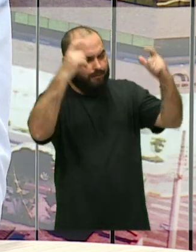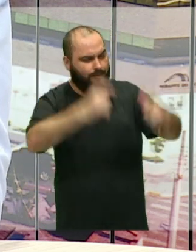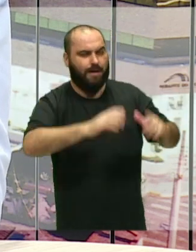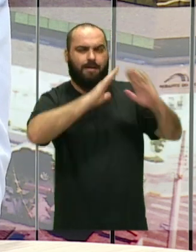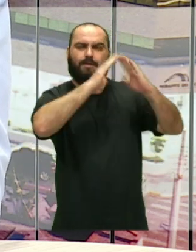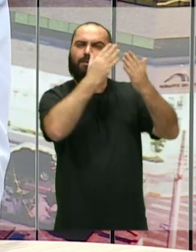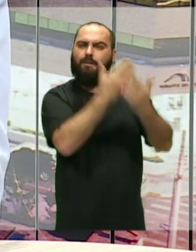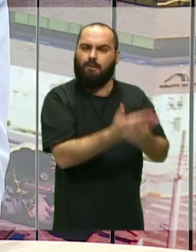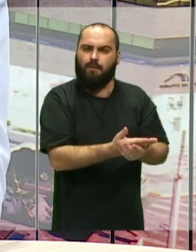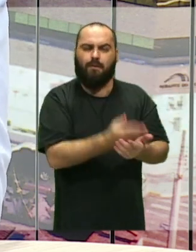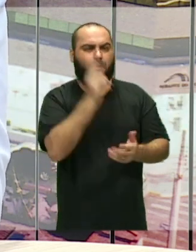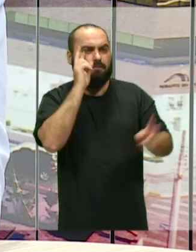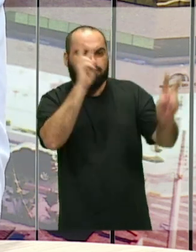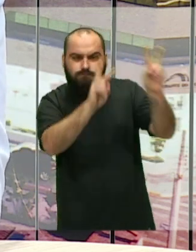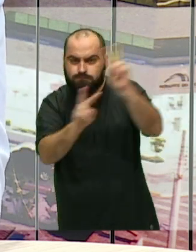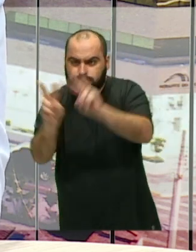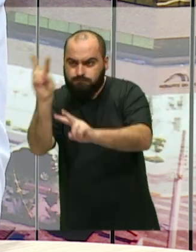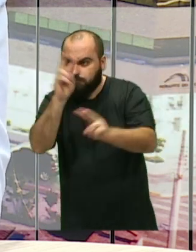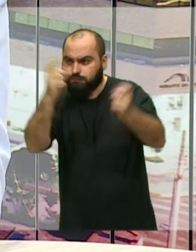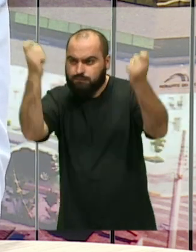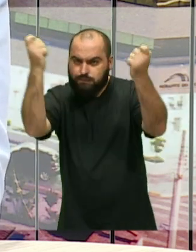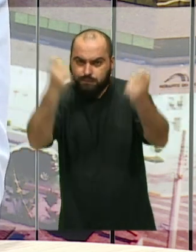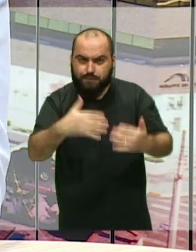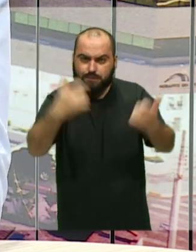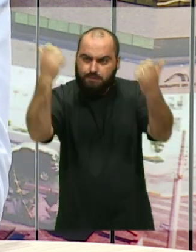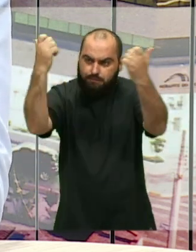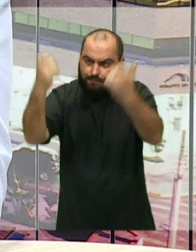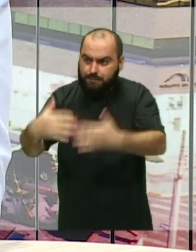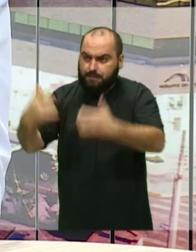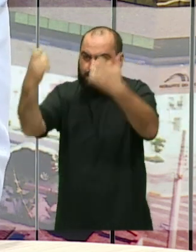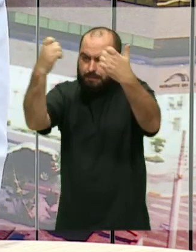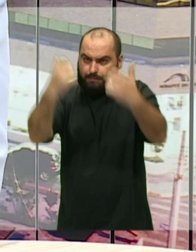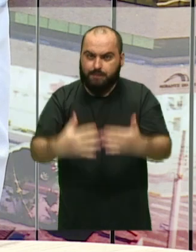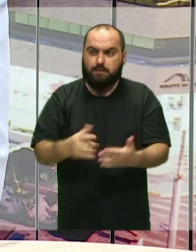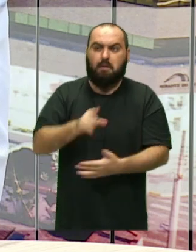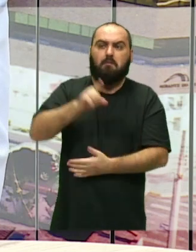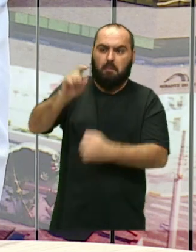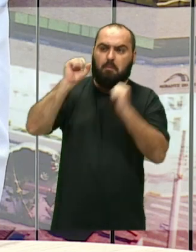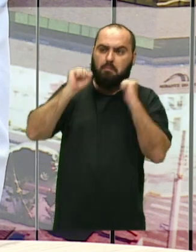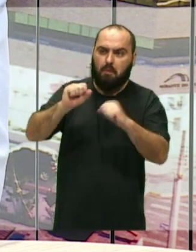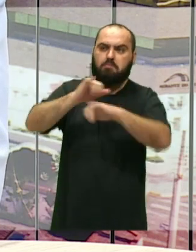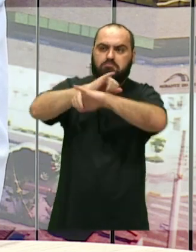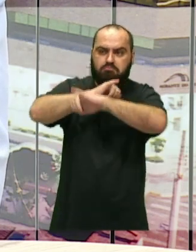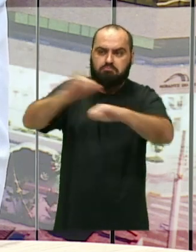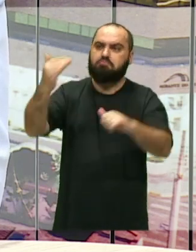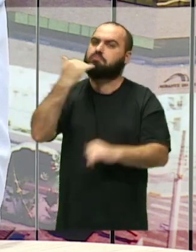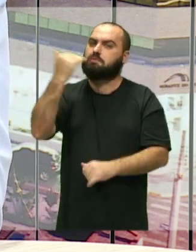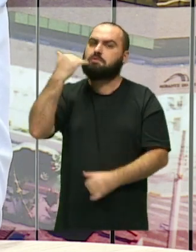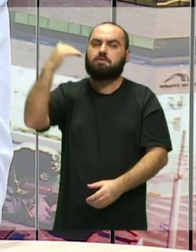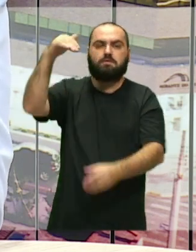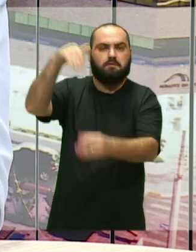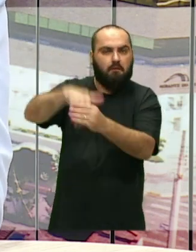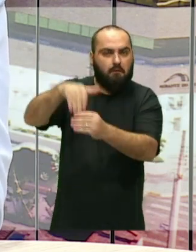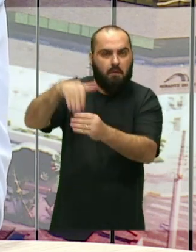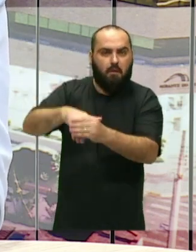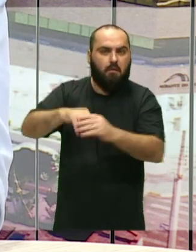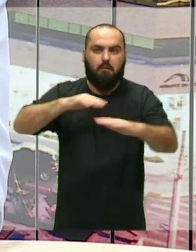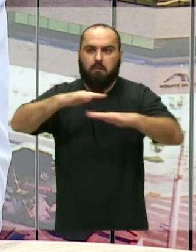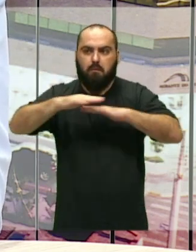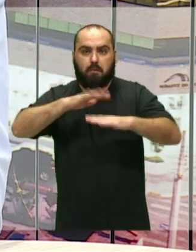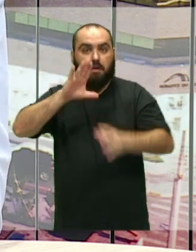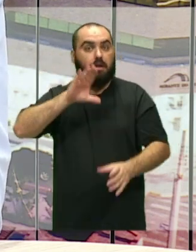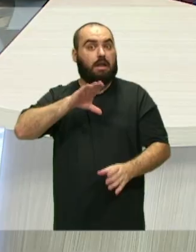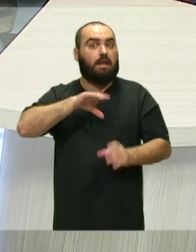olhar no olho deles explicar para eles que olha vocês podem fazer campanha vocês podem se movimentar fazer